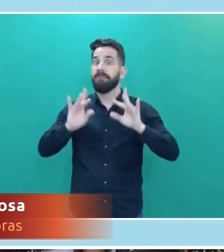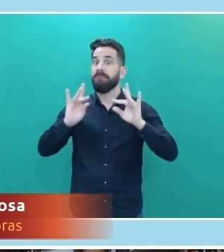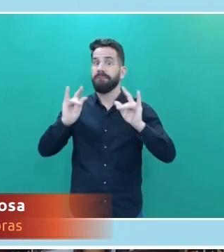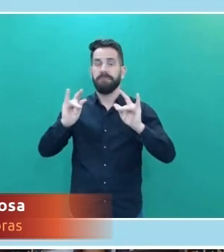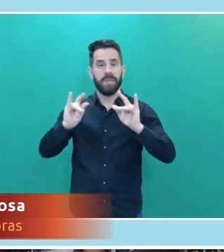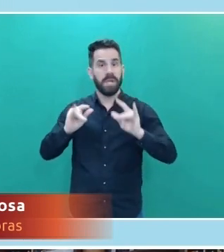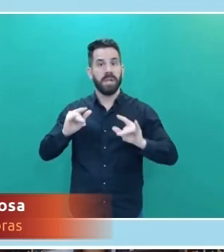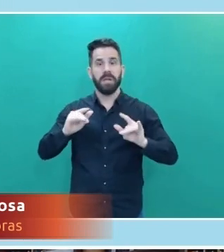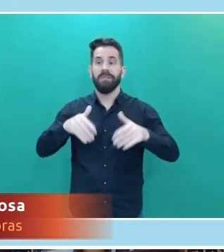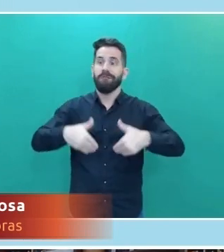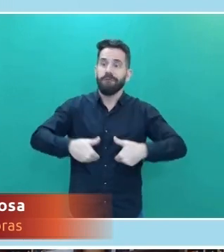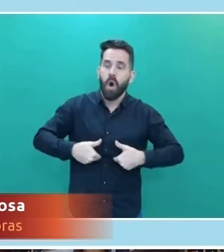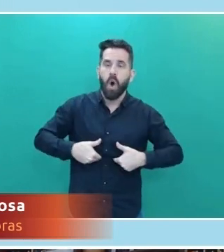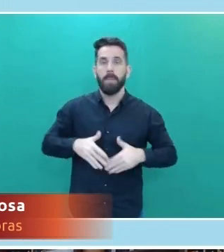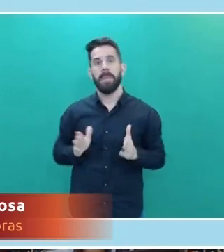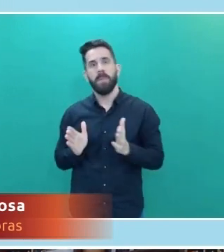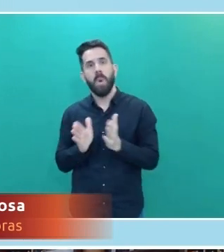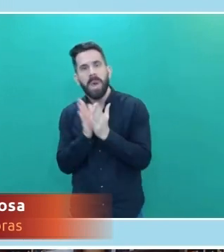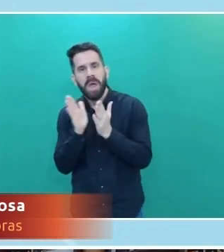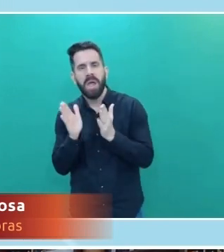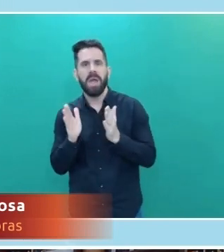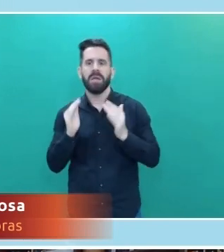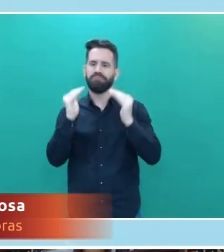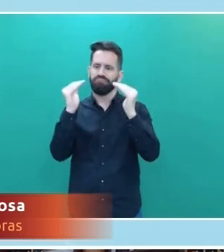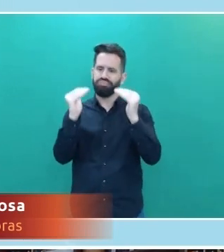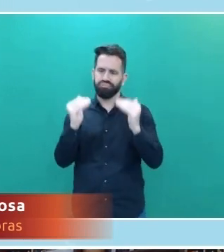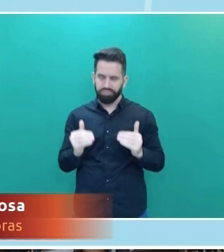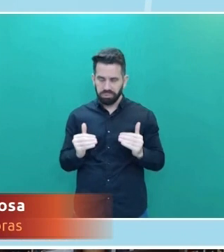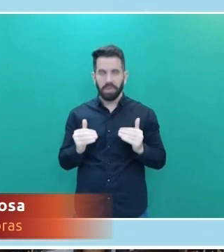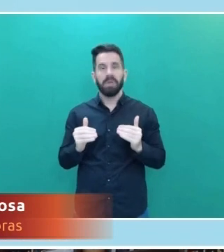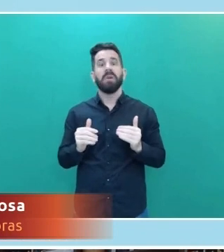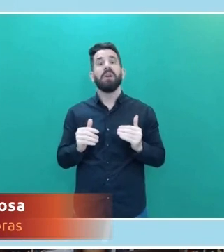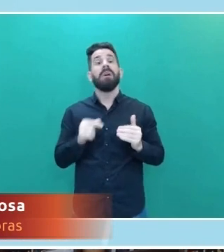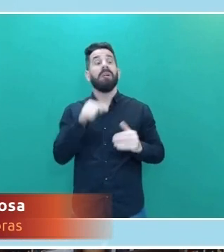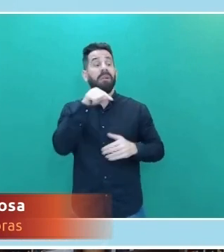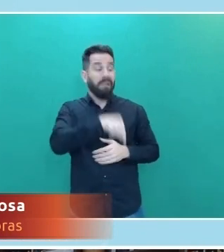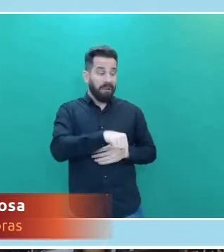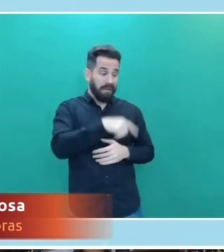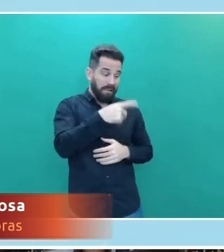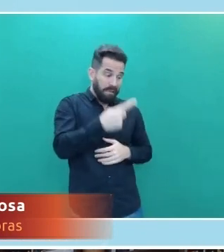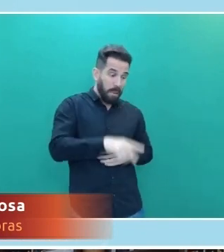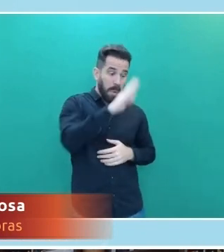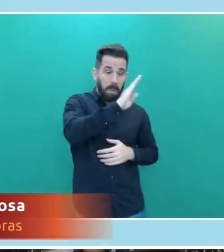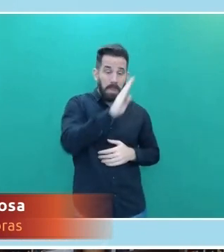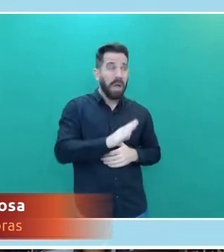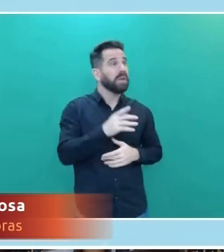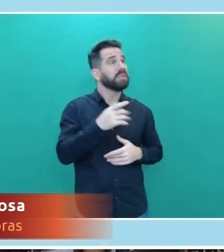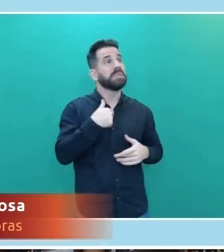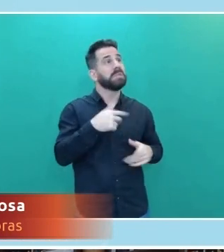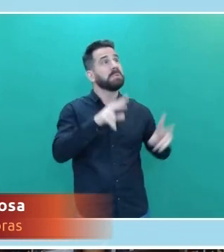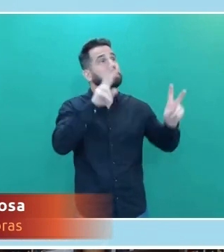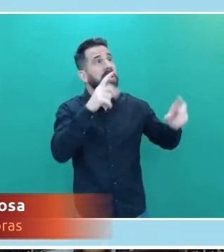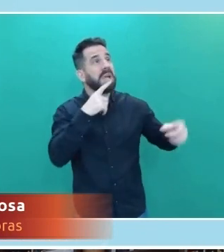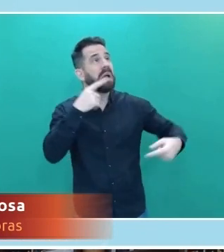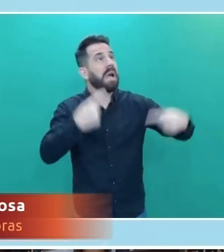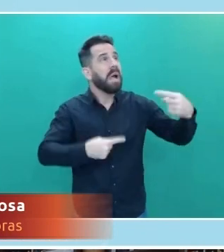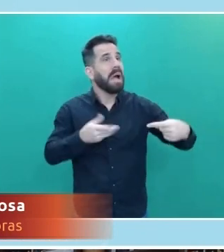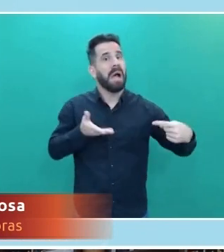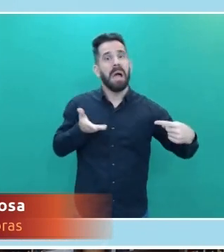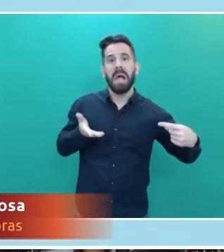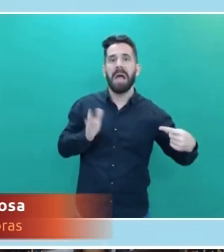que passaram a não ser prioritárias, né, nesses debates multilaterais, aí dentro das organizações das Nações